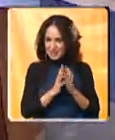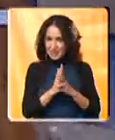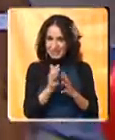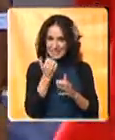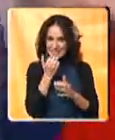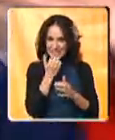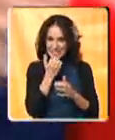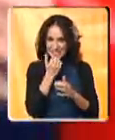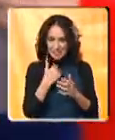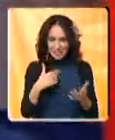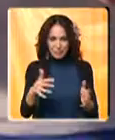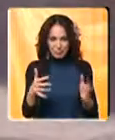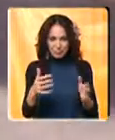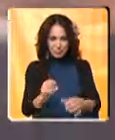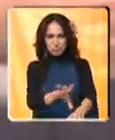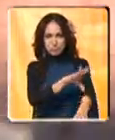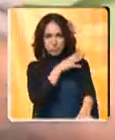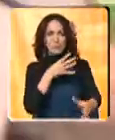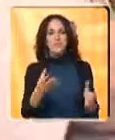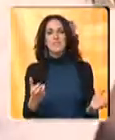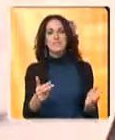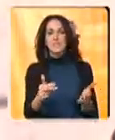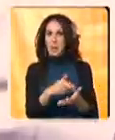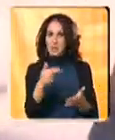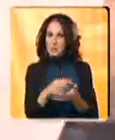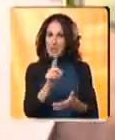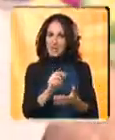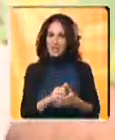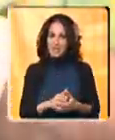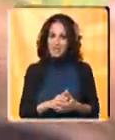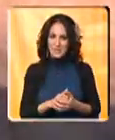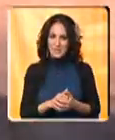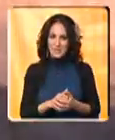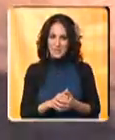muito contente. Até estou todo arrepiado. Pois não estava a contar connosco.